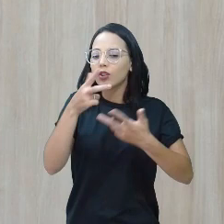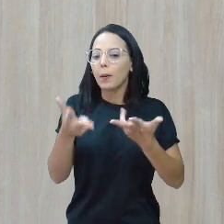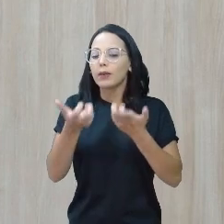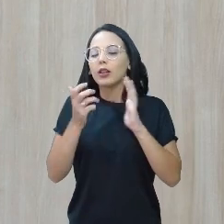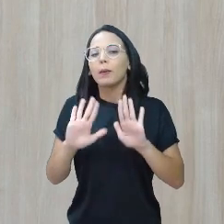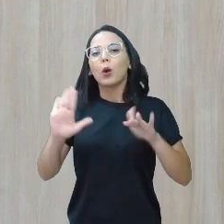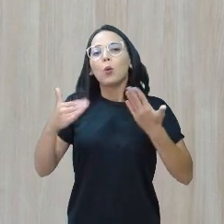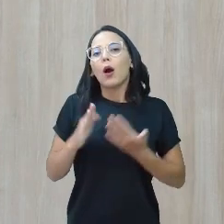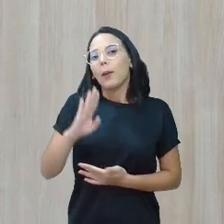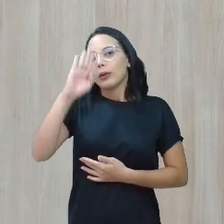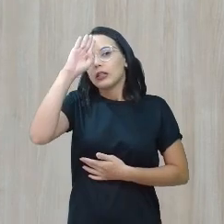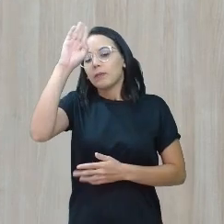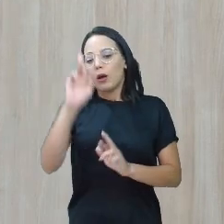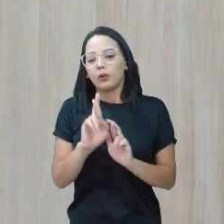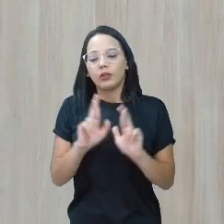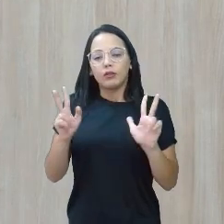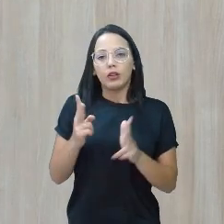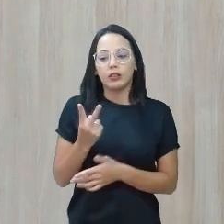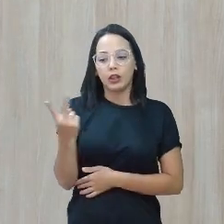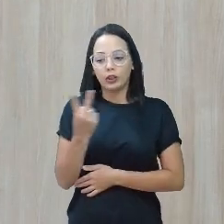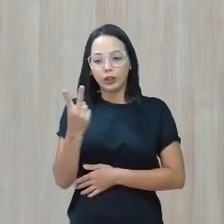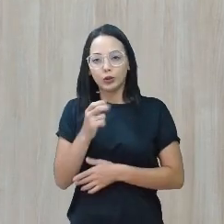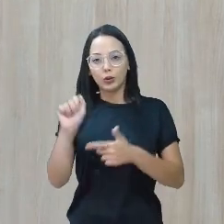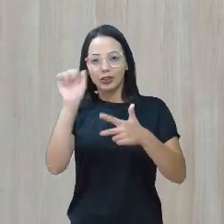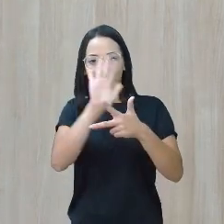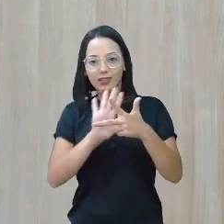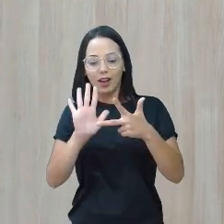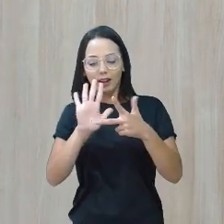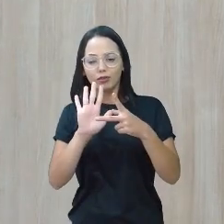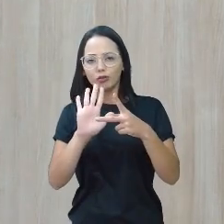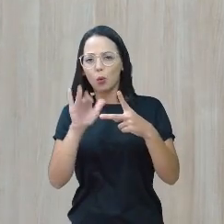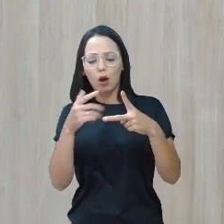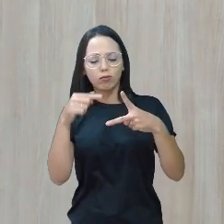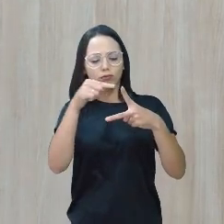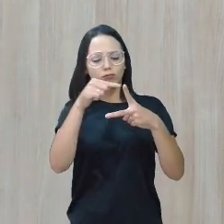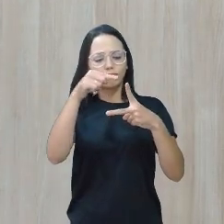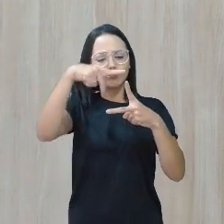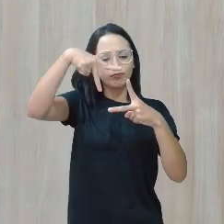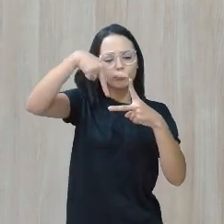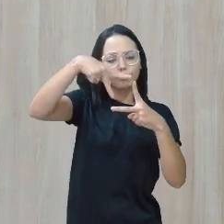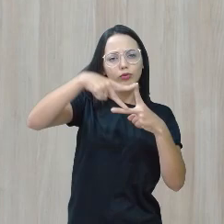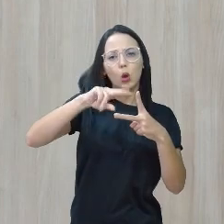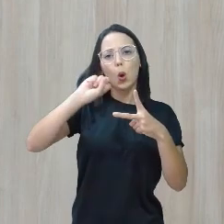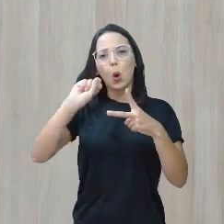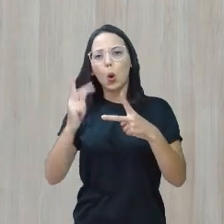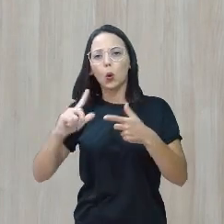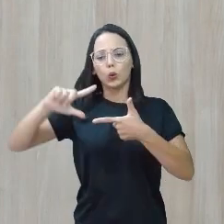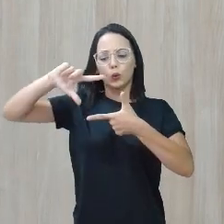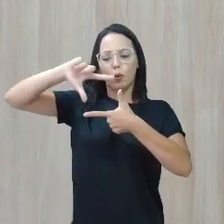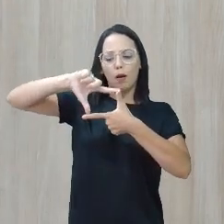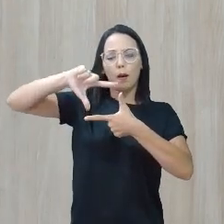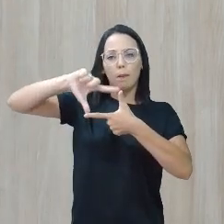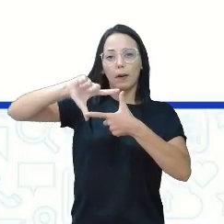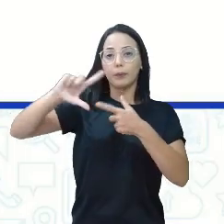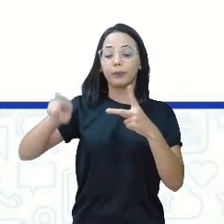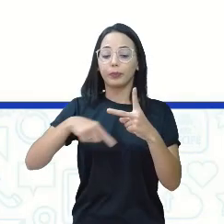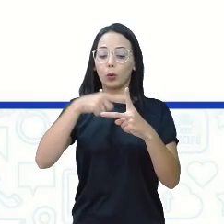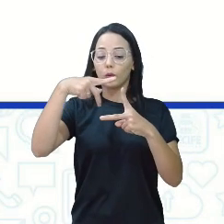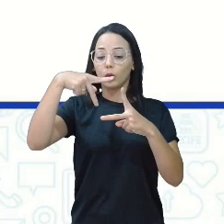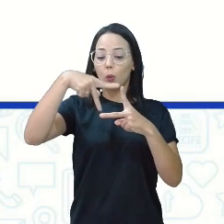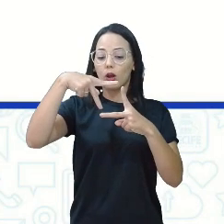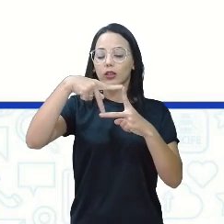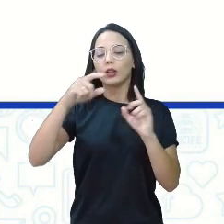principal diferença dessas duas áreas que a gente fez a medição até agora? Então, no caso do quadrado, a gente tem aqui,